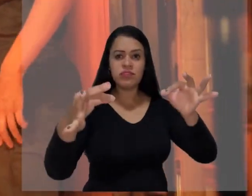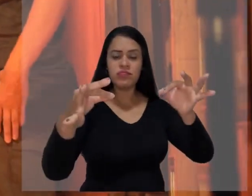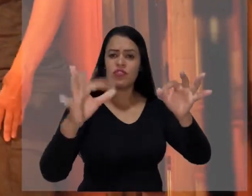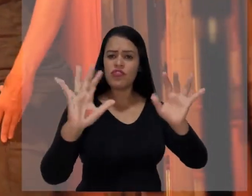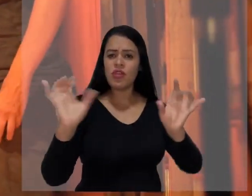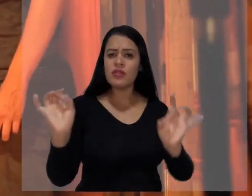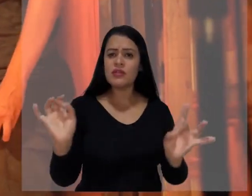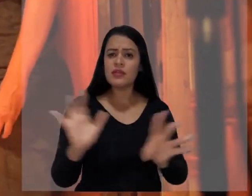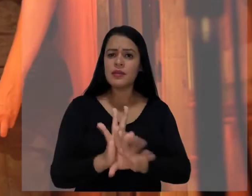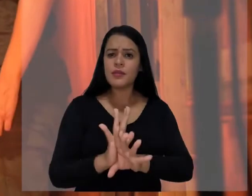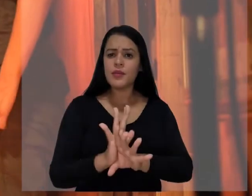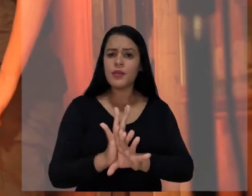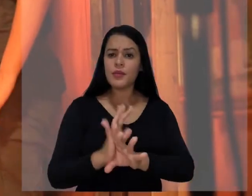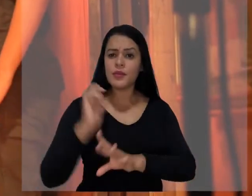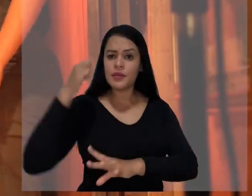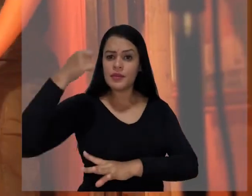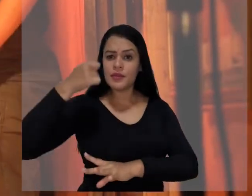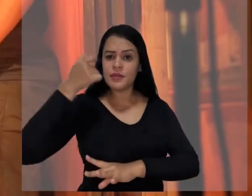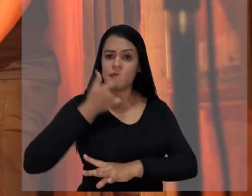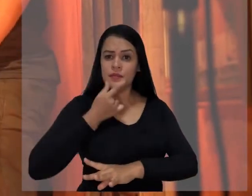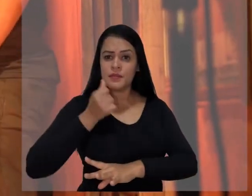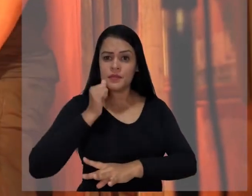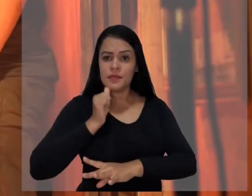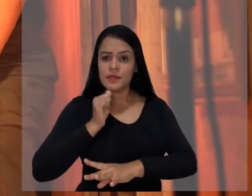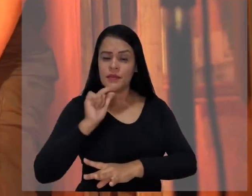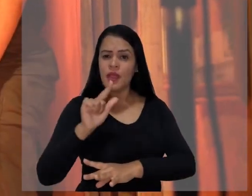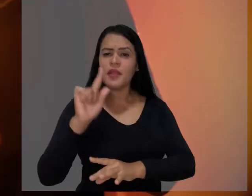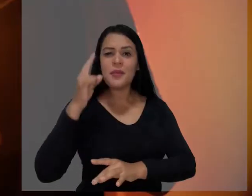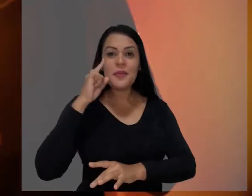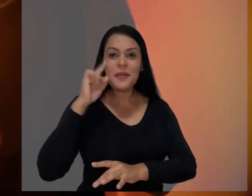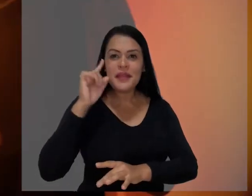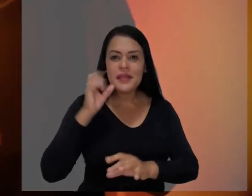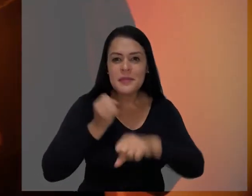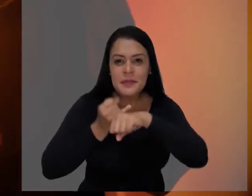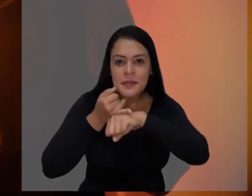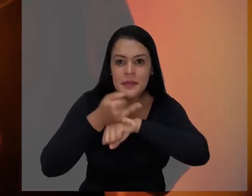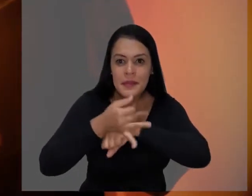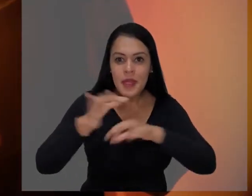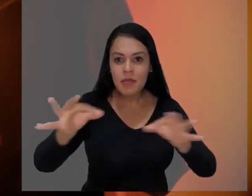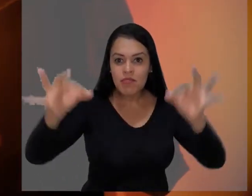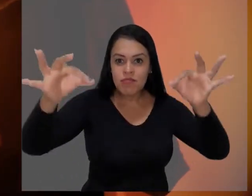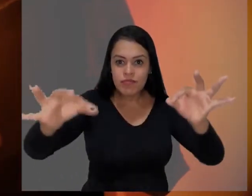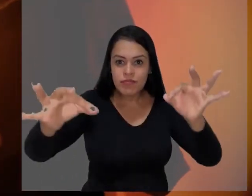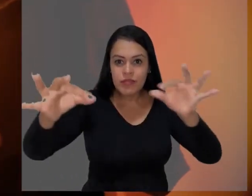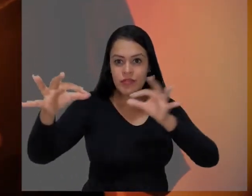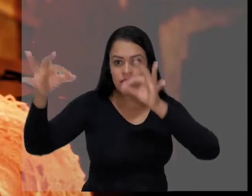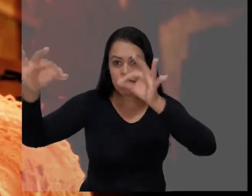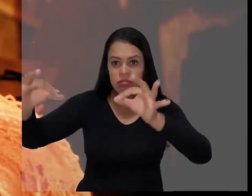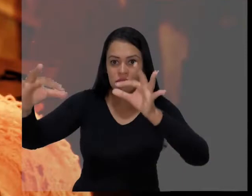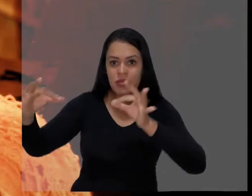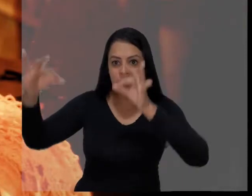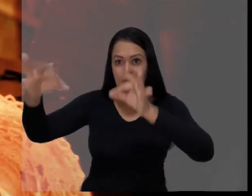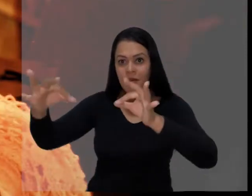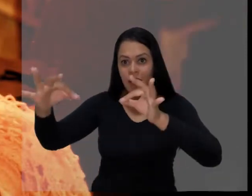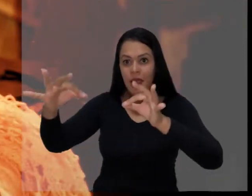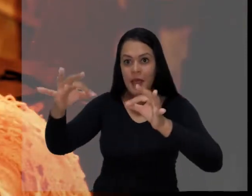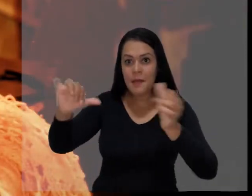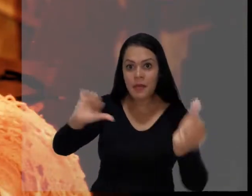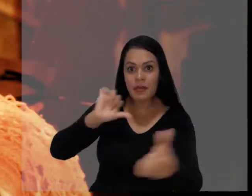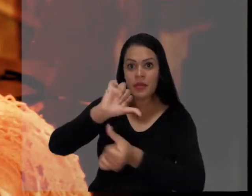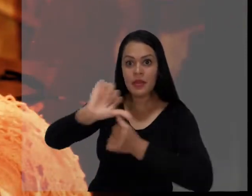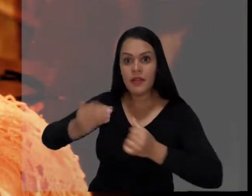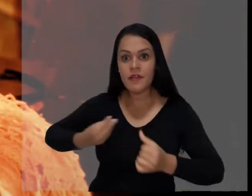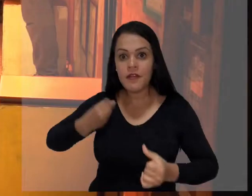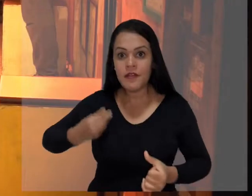desveste. Imagina, às vezes, uma madrugada em que os personagens das peças misturadas no depósito de teatro ganhassem vida e interferissem na sua